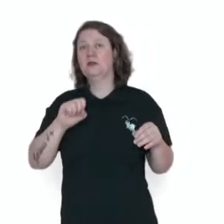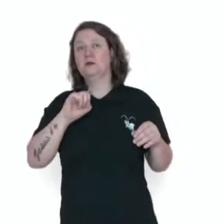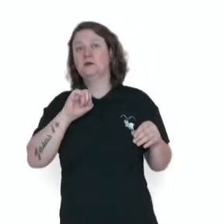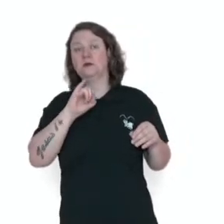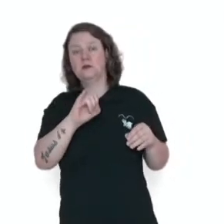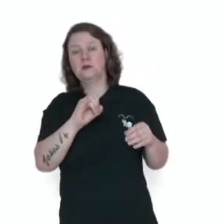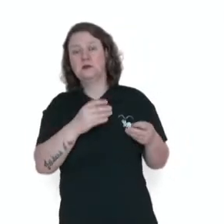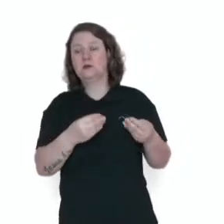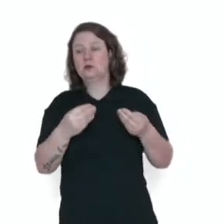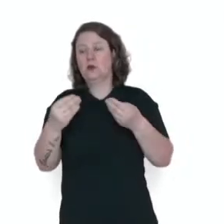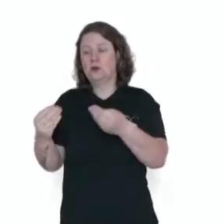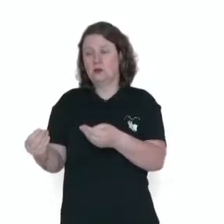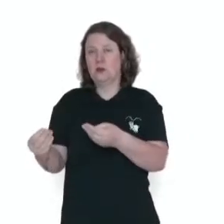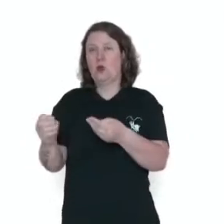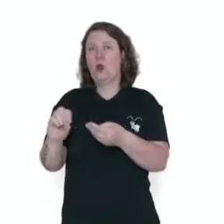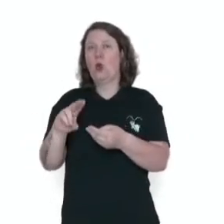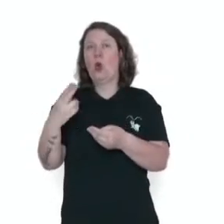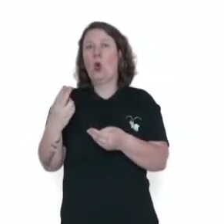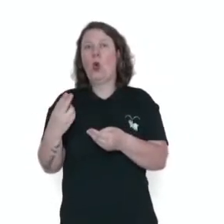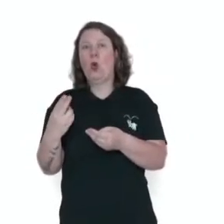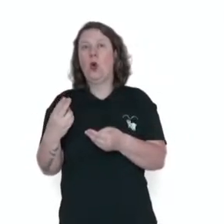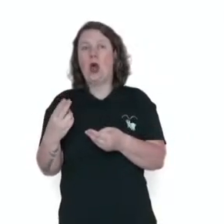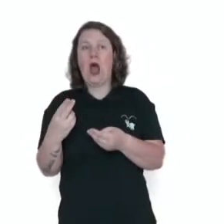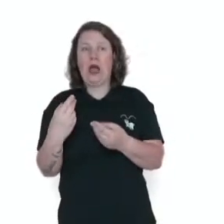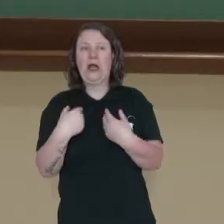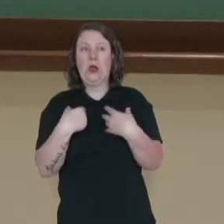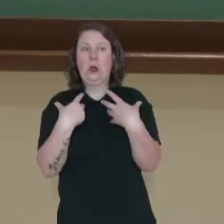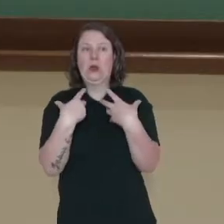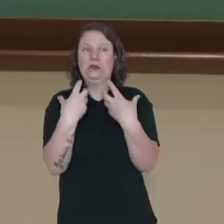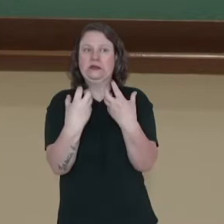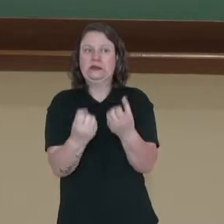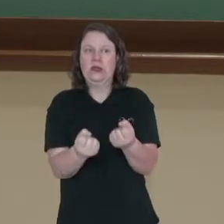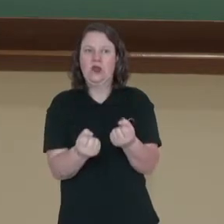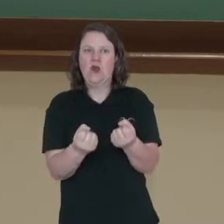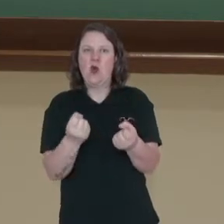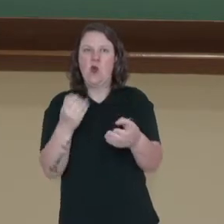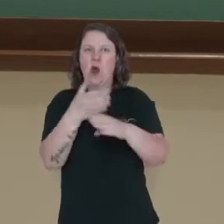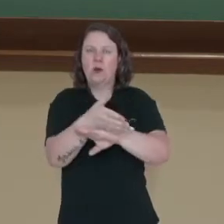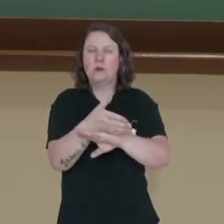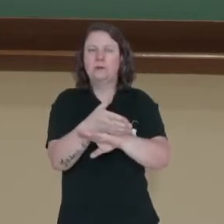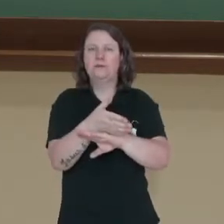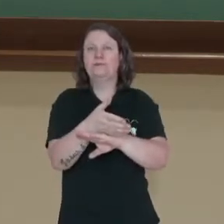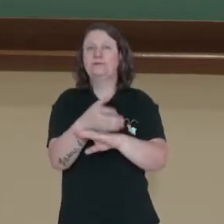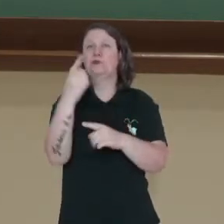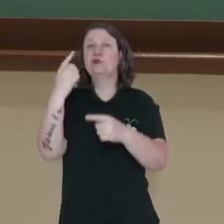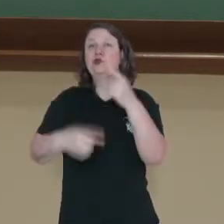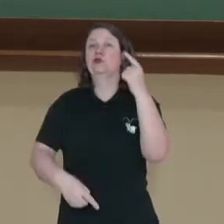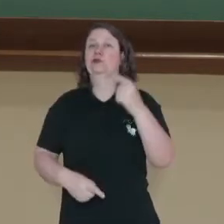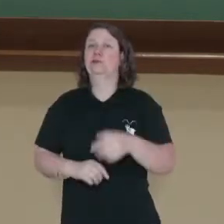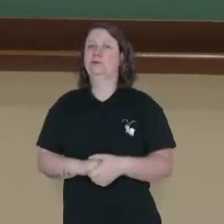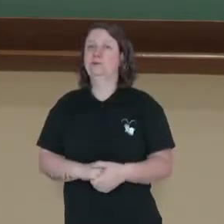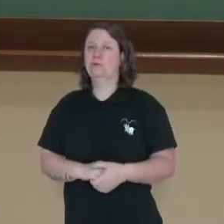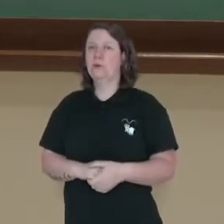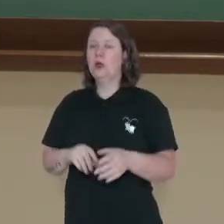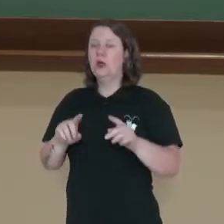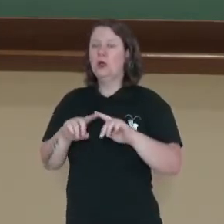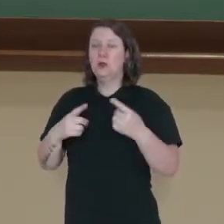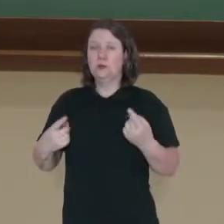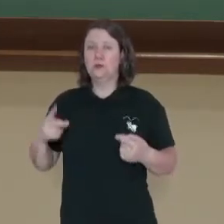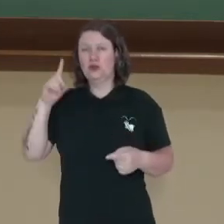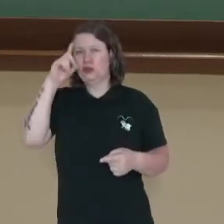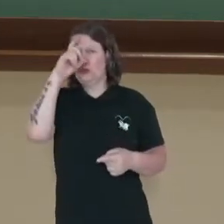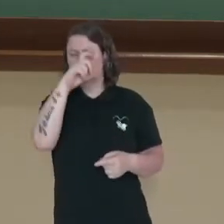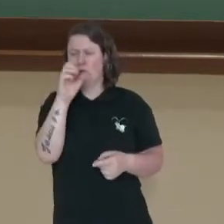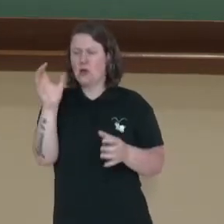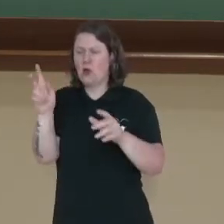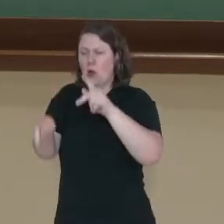dessas terras ficavam proibidos. Essa lei, é claro, dificultava o acesso às terras da população mais